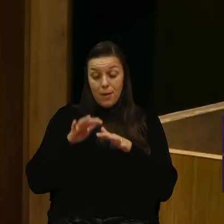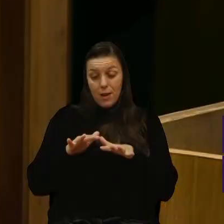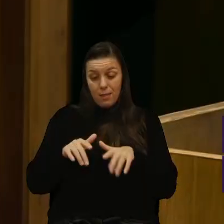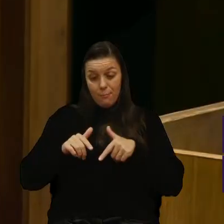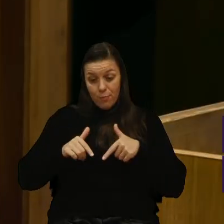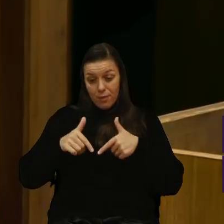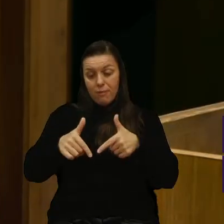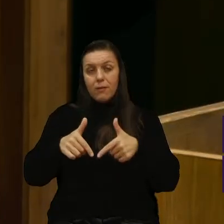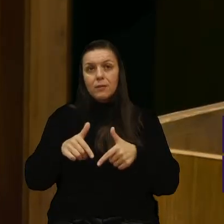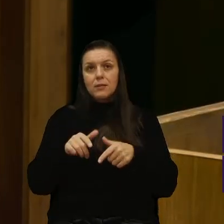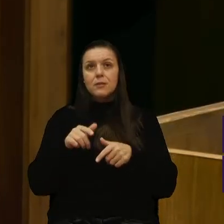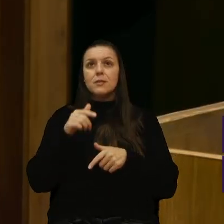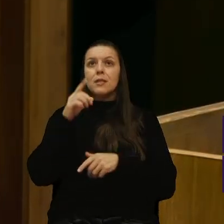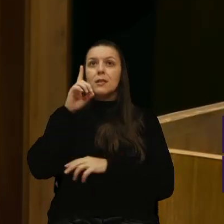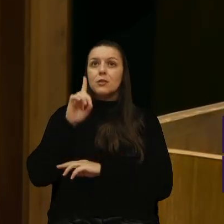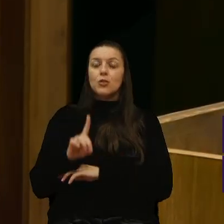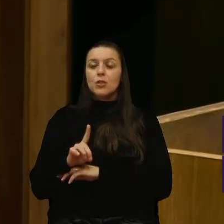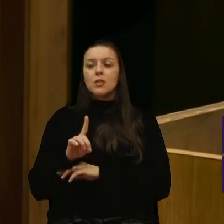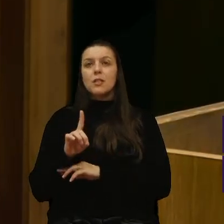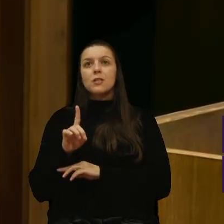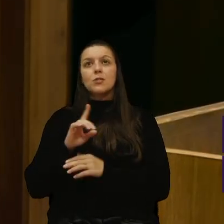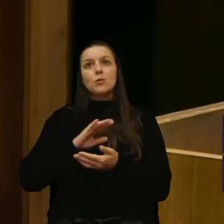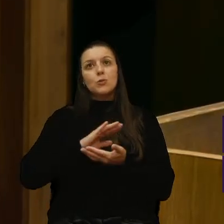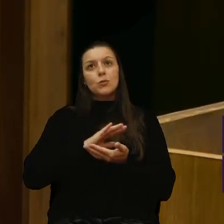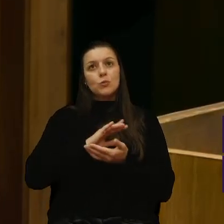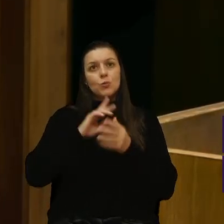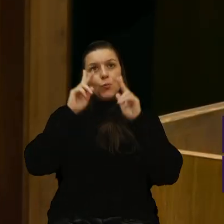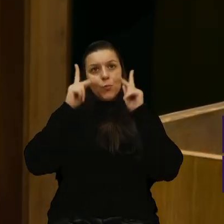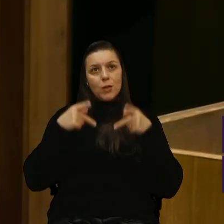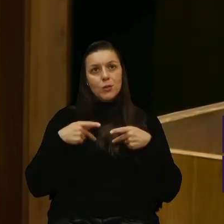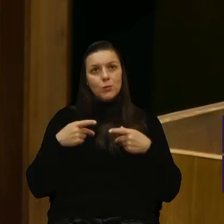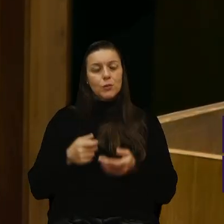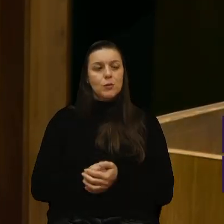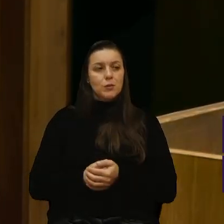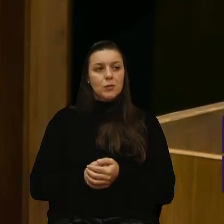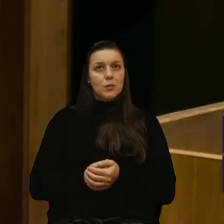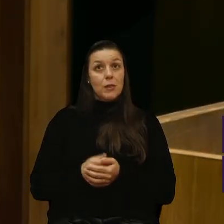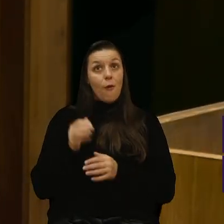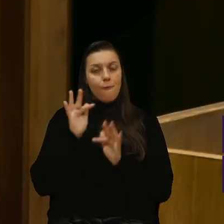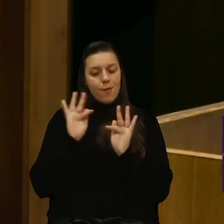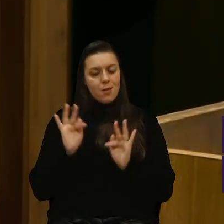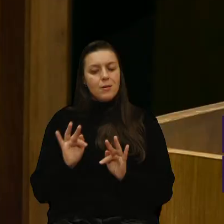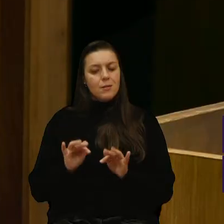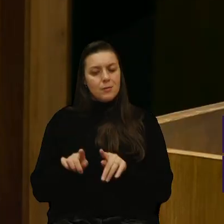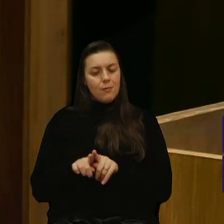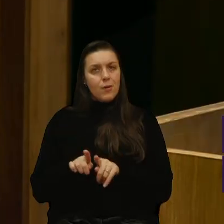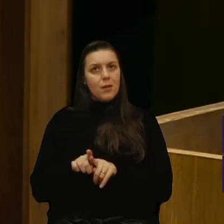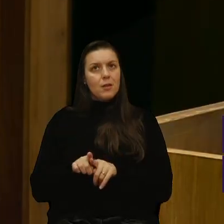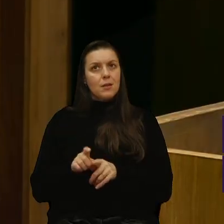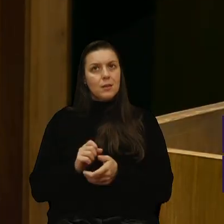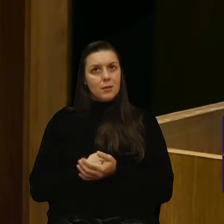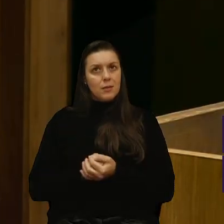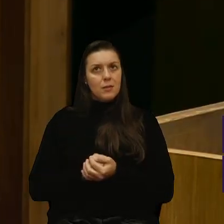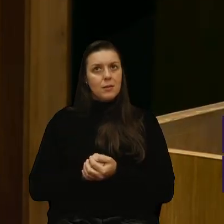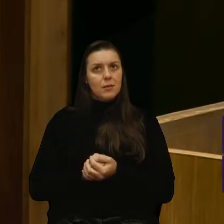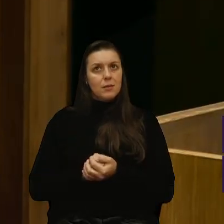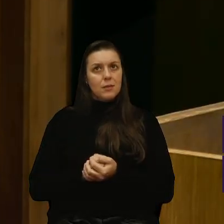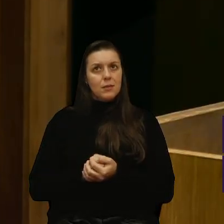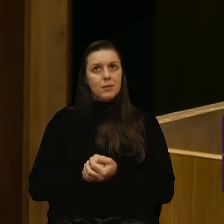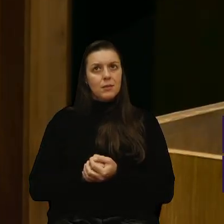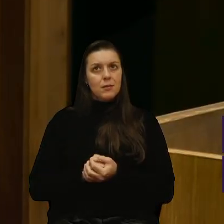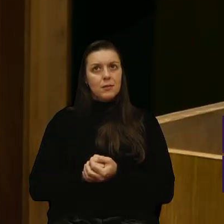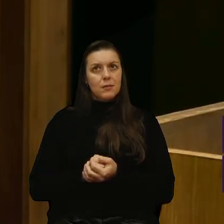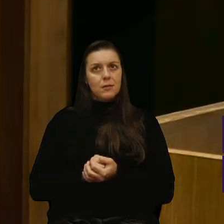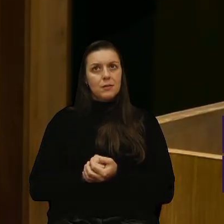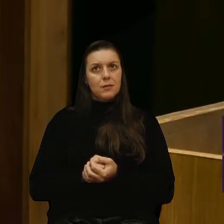militantes da dignidade humana e dos direitos humanos, prof. E eu fico muito feliz, nesses 2 minutos que me foram cedidos pelo vereador